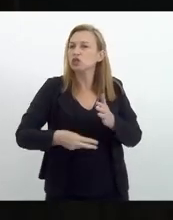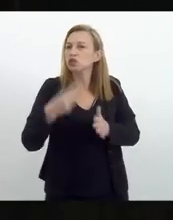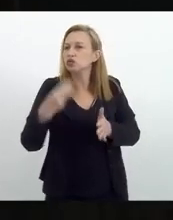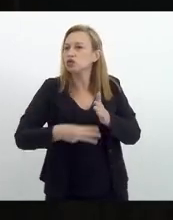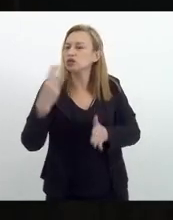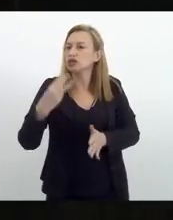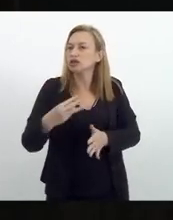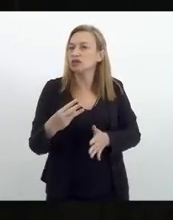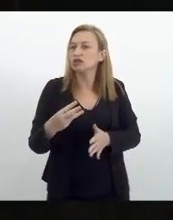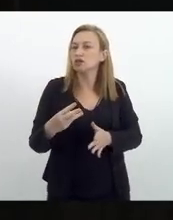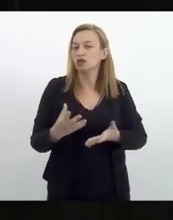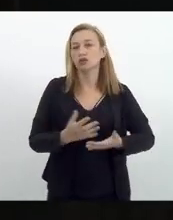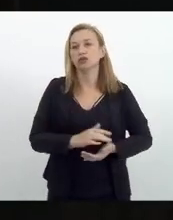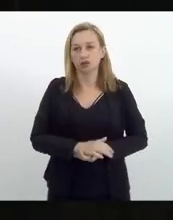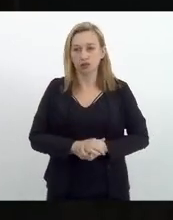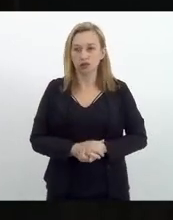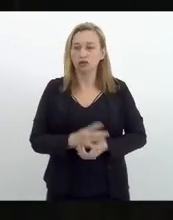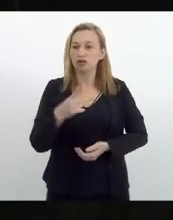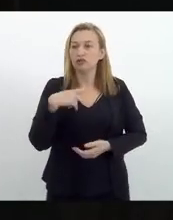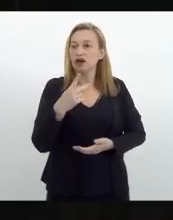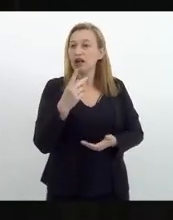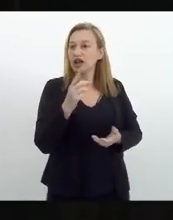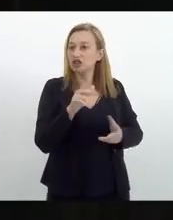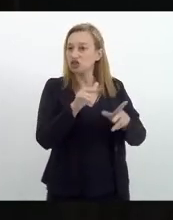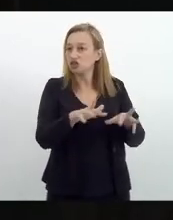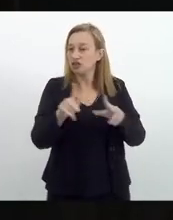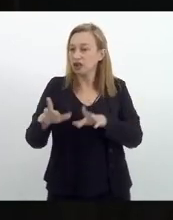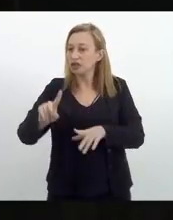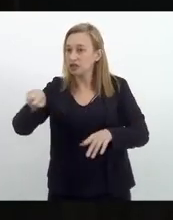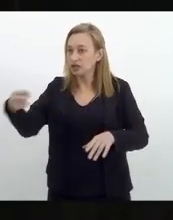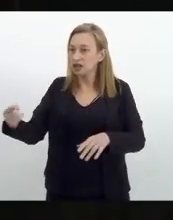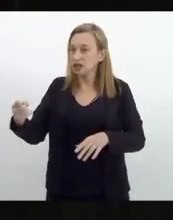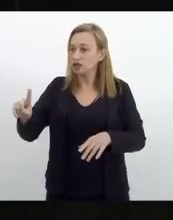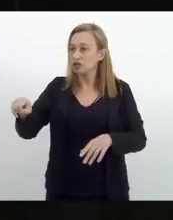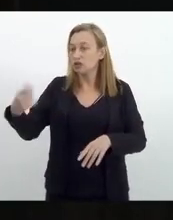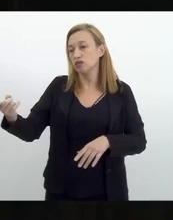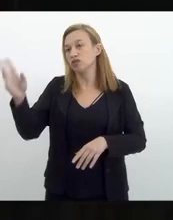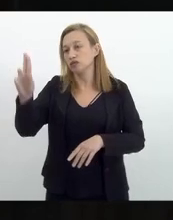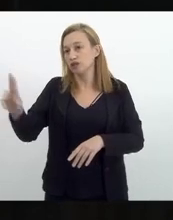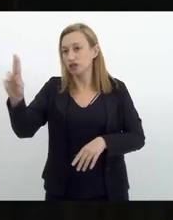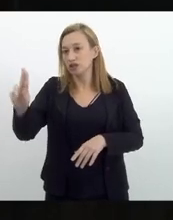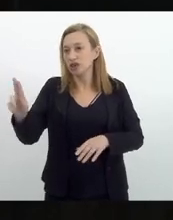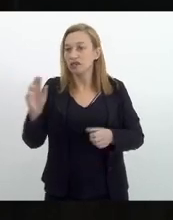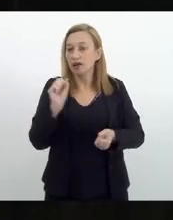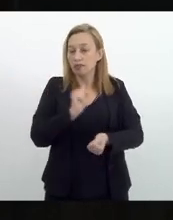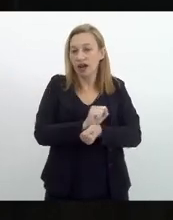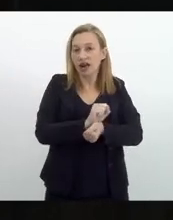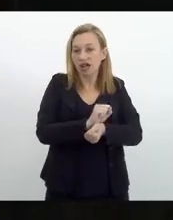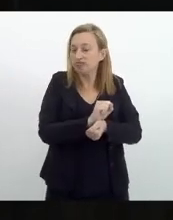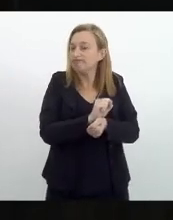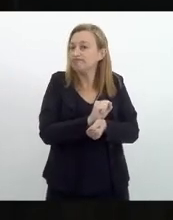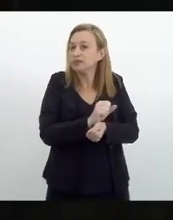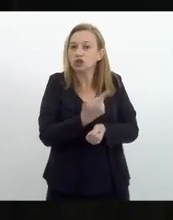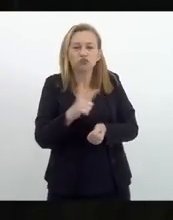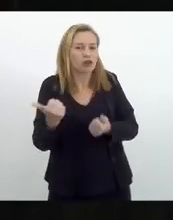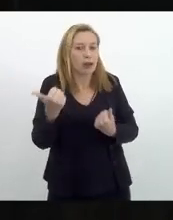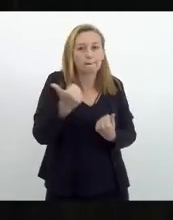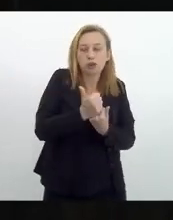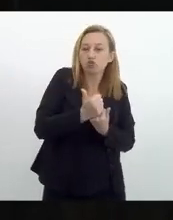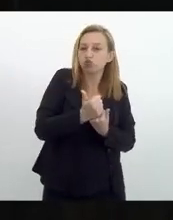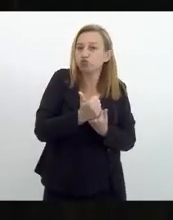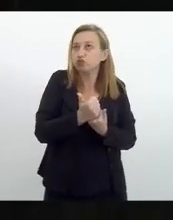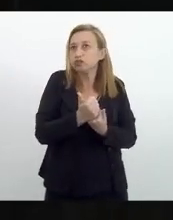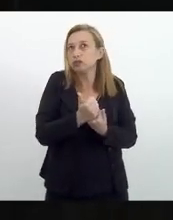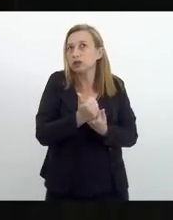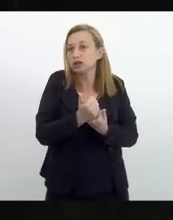quando eles expõem a diferença deles para as outras universidades, porque eles ficaram parados no tempo, eles não têm apoio, não têm